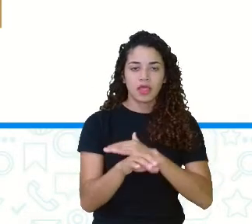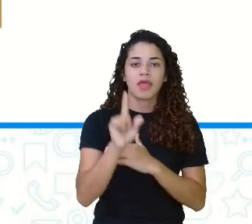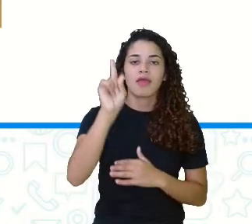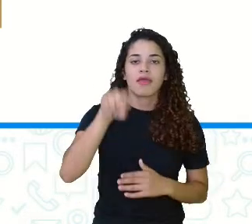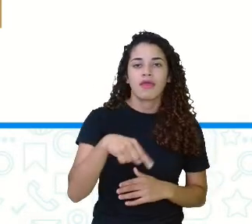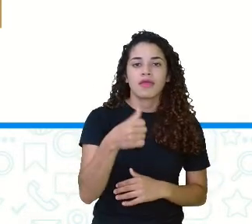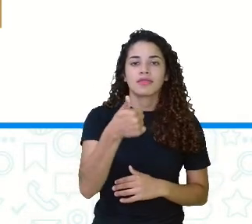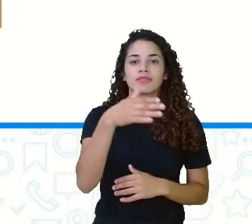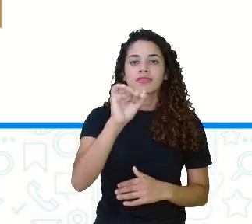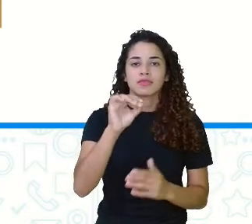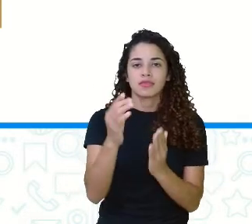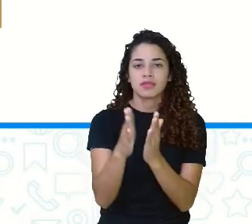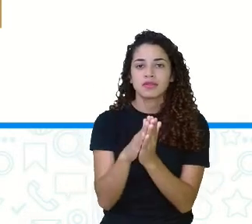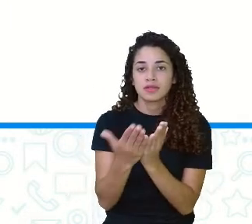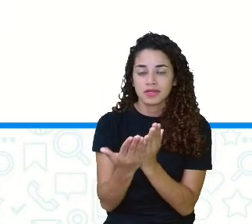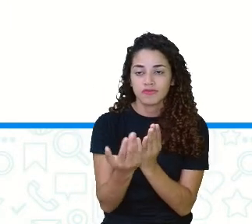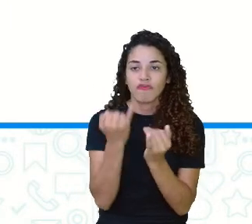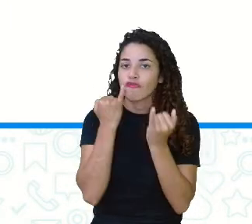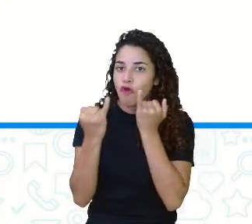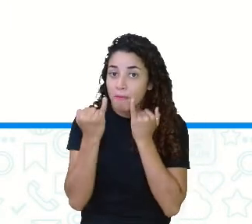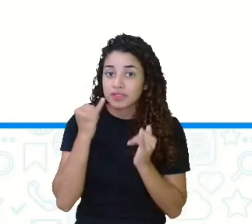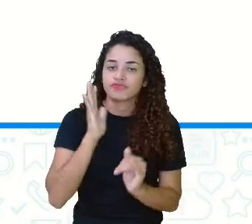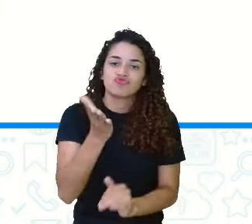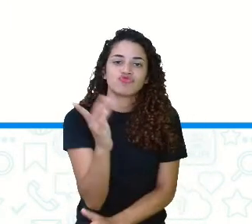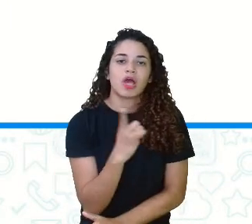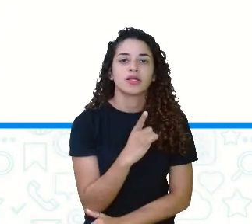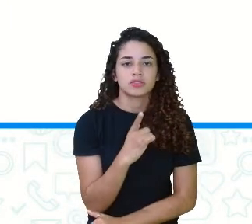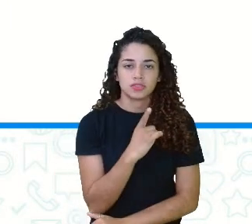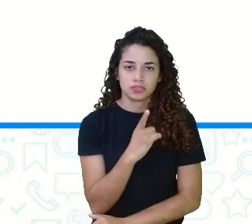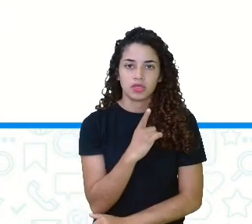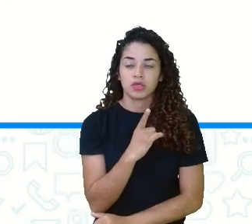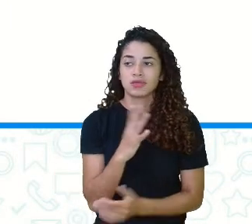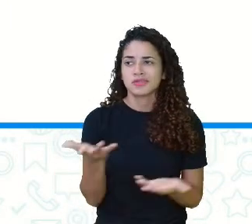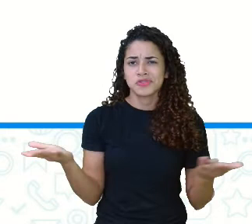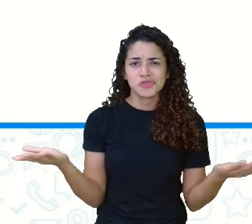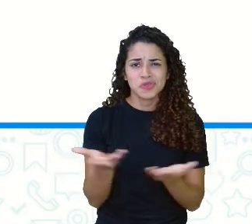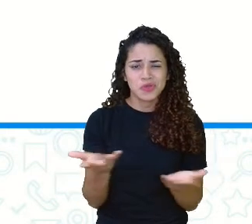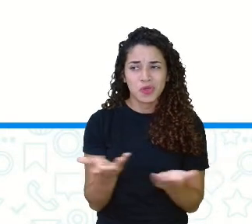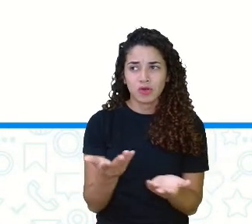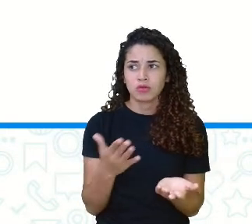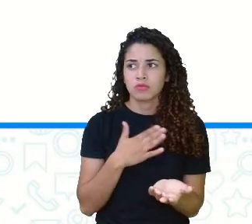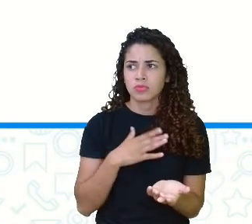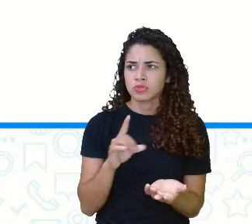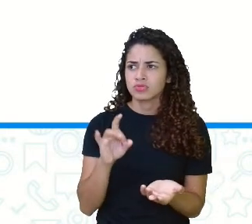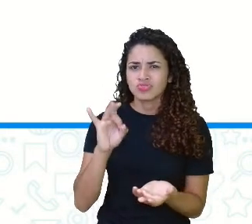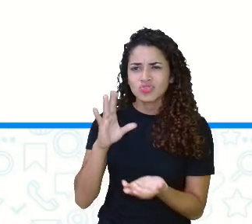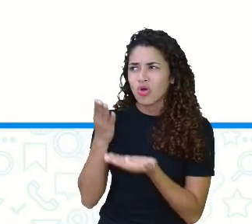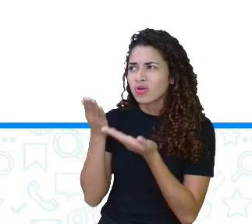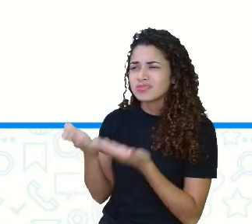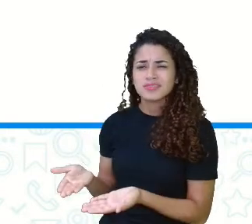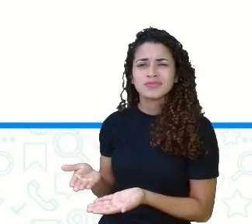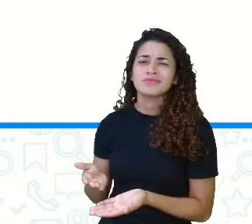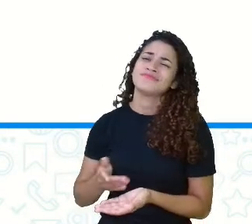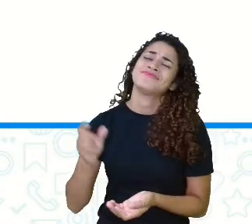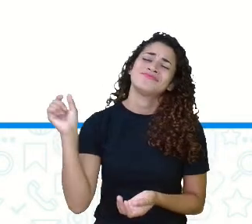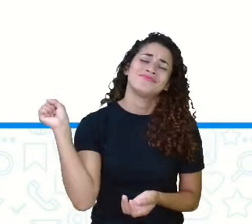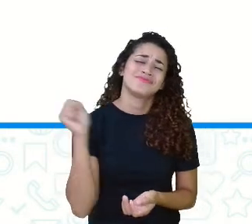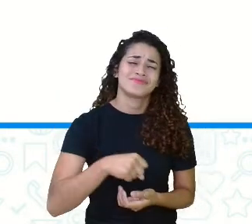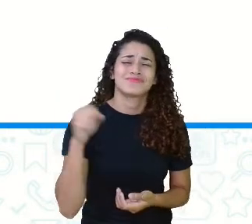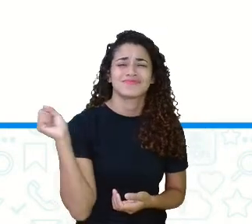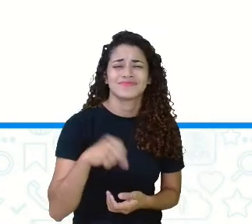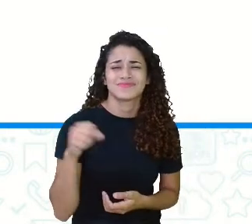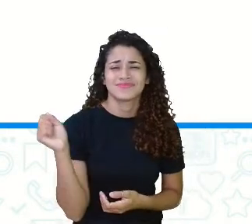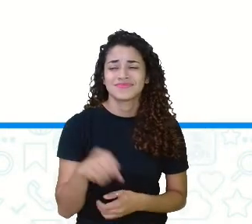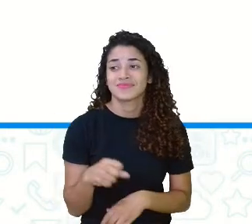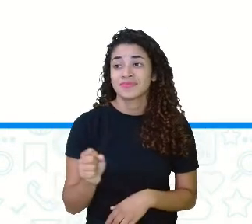precisa. E agora? E agora? Meu Deus, professora, é só isso? Lógico, minha gente. Com a